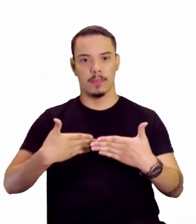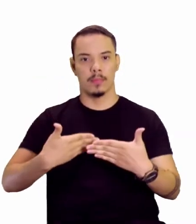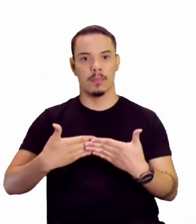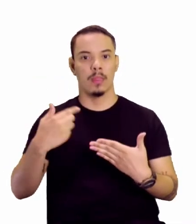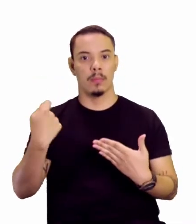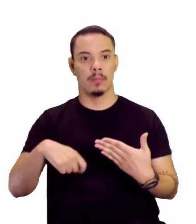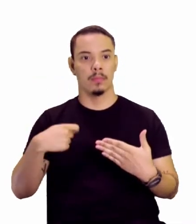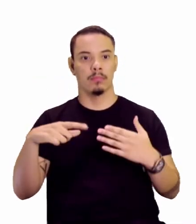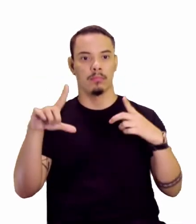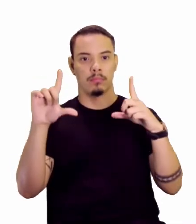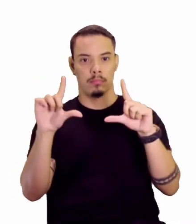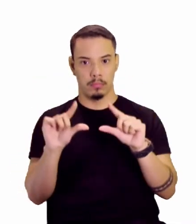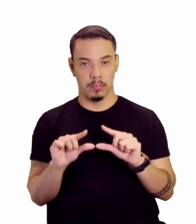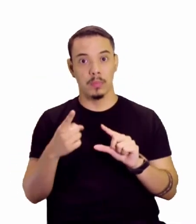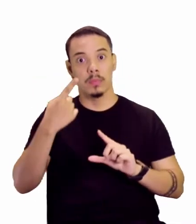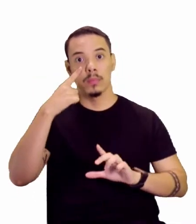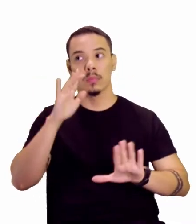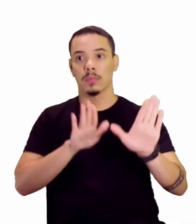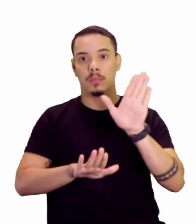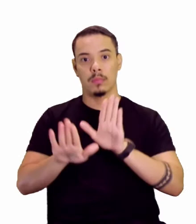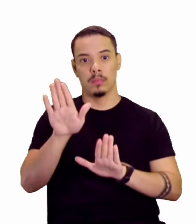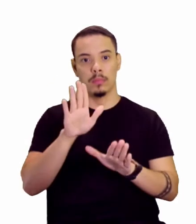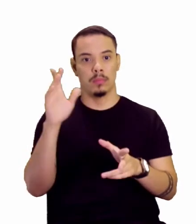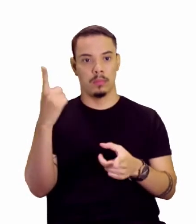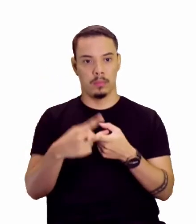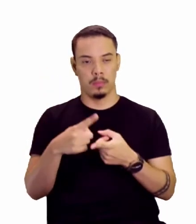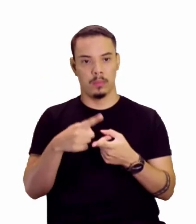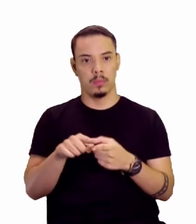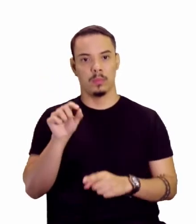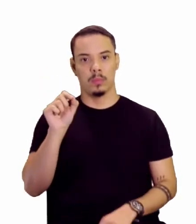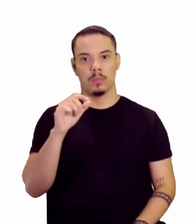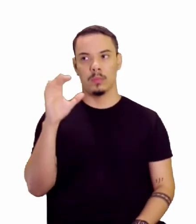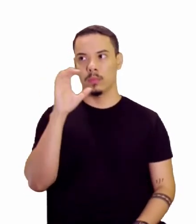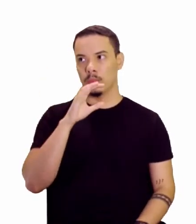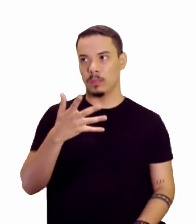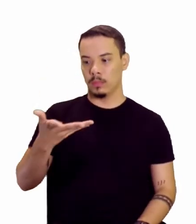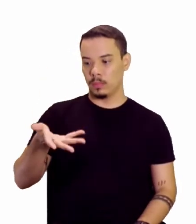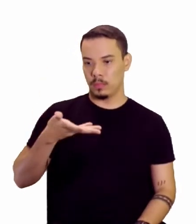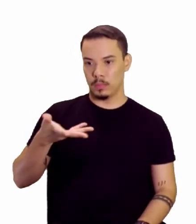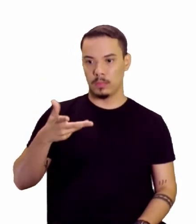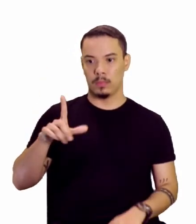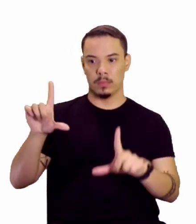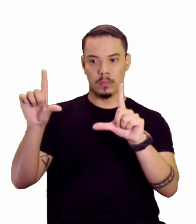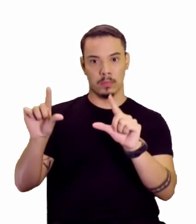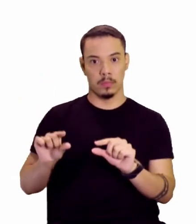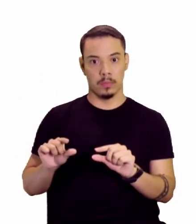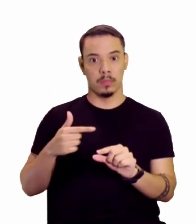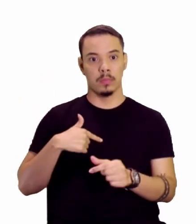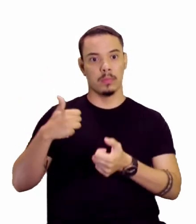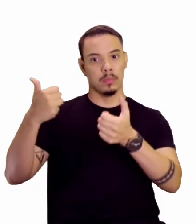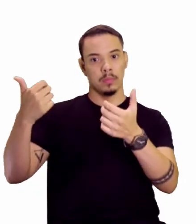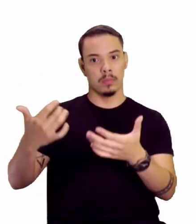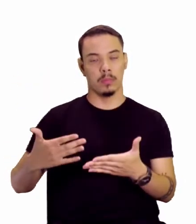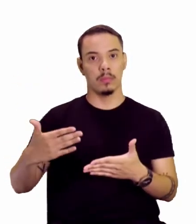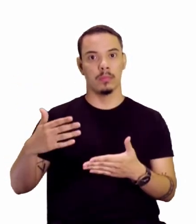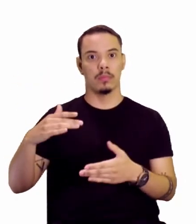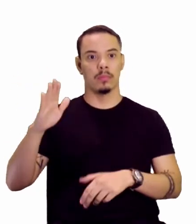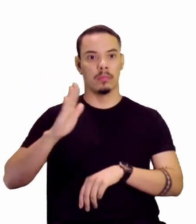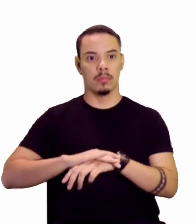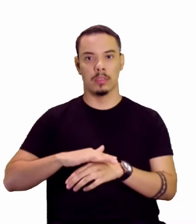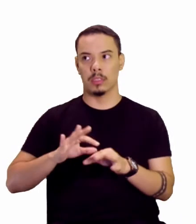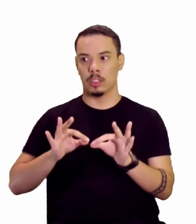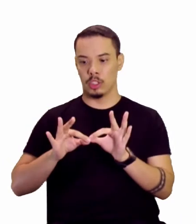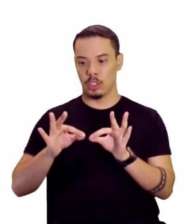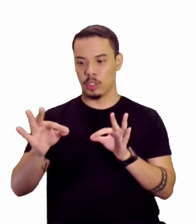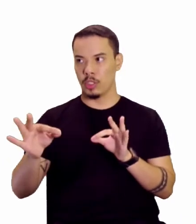tem que ser menor. Cuidado aqui, pessoal, olha só, né? Desce velocidade menor. Ele está falando que quanto mais eu vou ficando distante, mais a